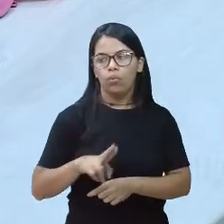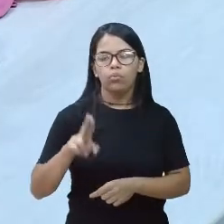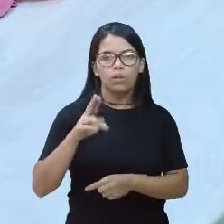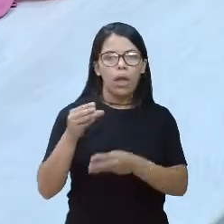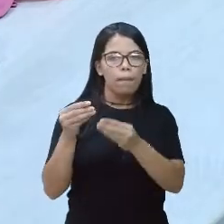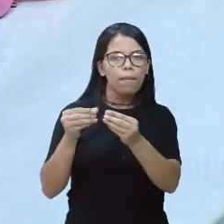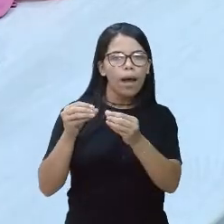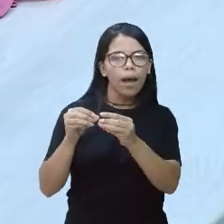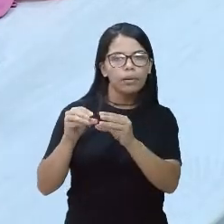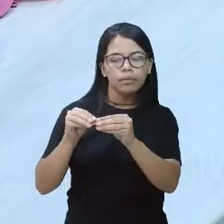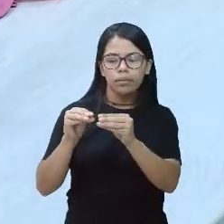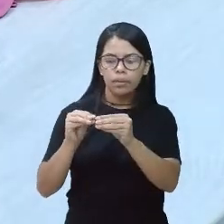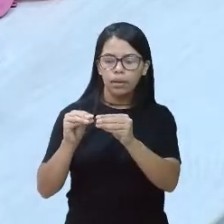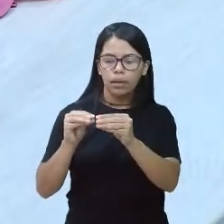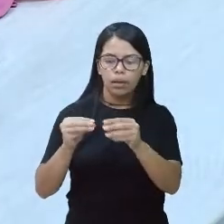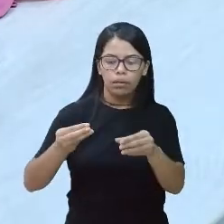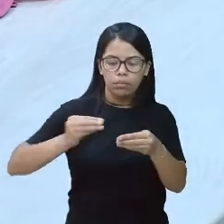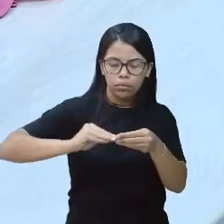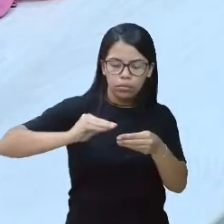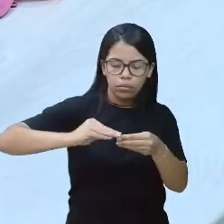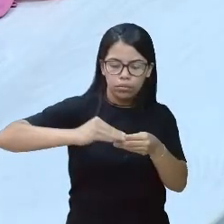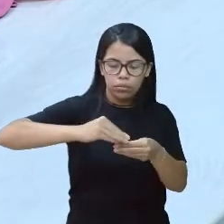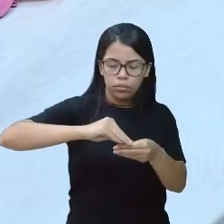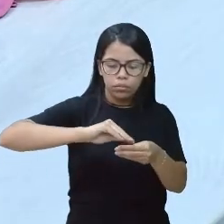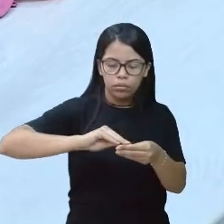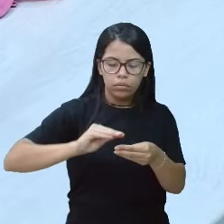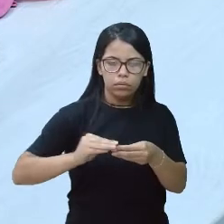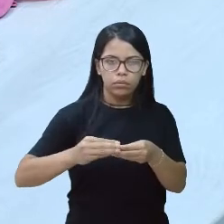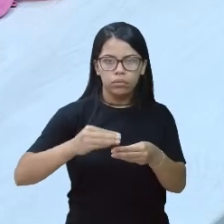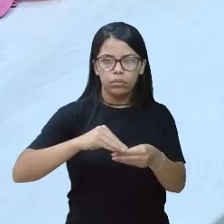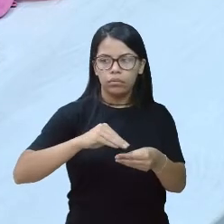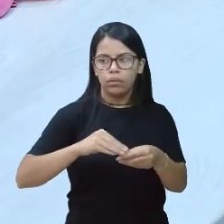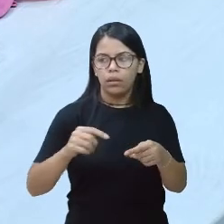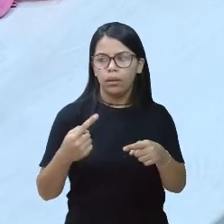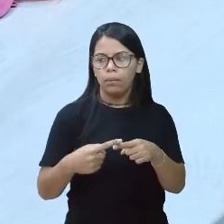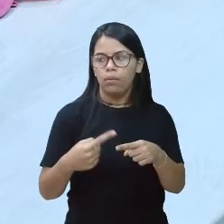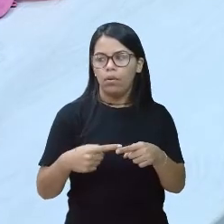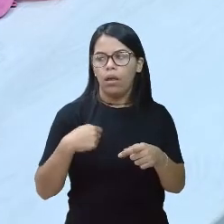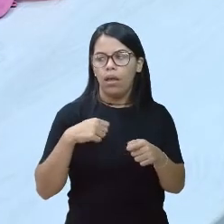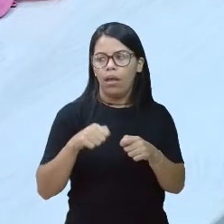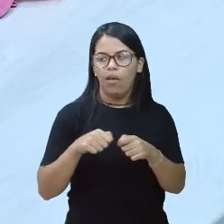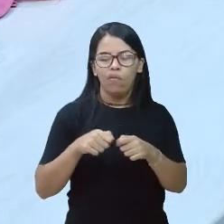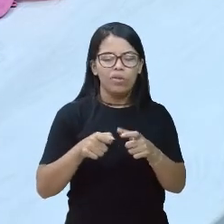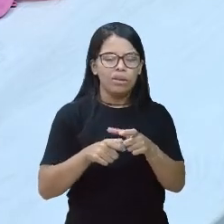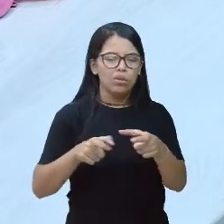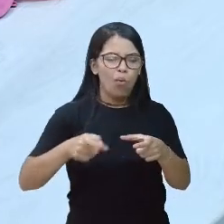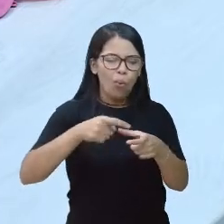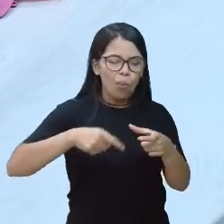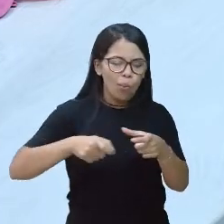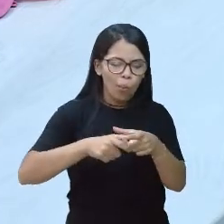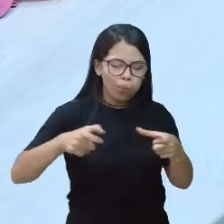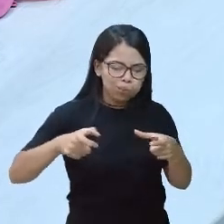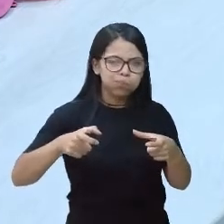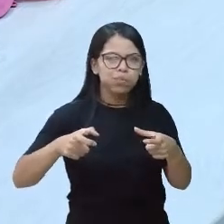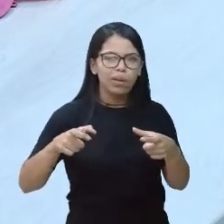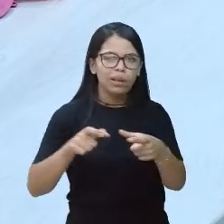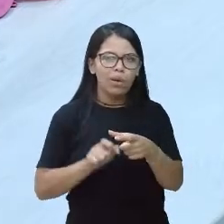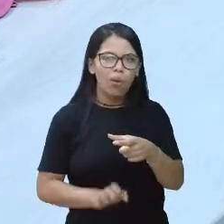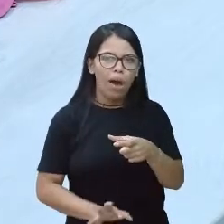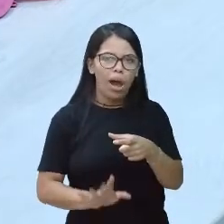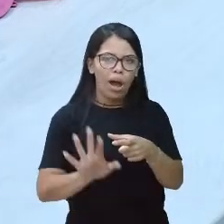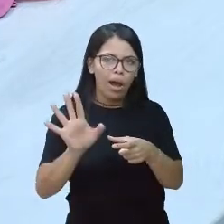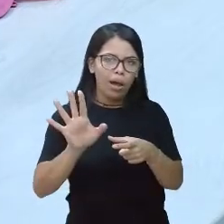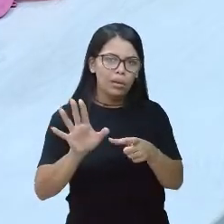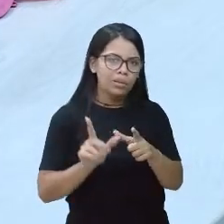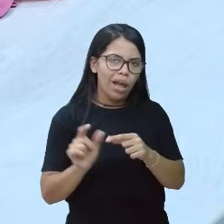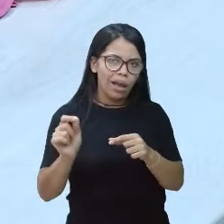modelar aqui, ó, porque eu fiz um buraquinho muito grande para colocar os dois canudos e estava escapando o ar. E aí a